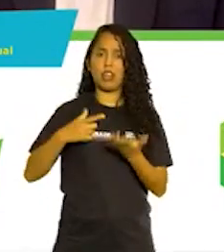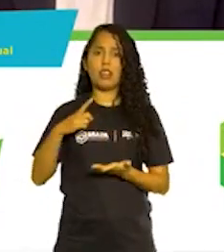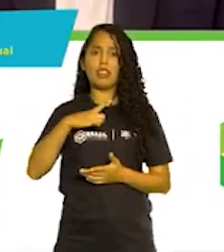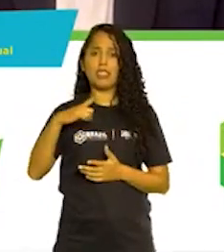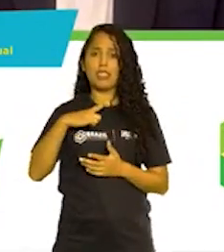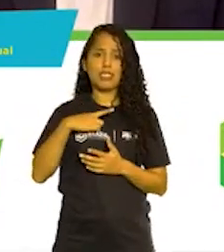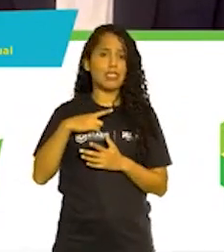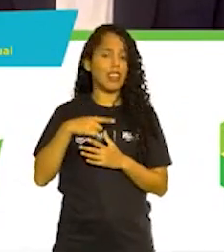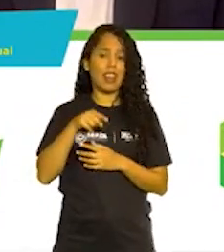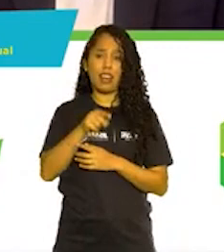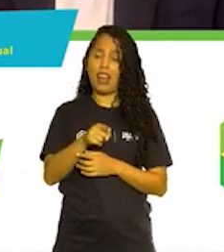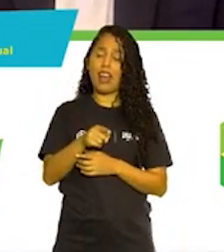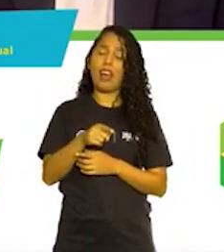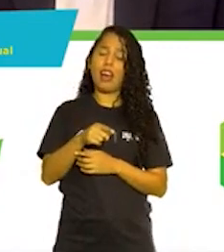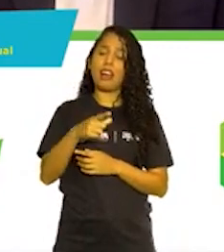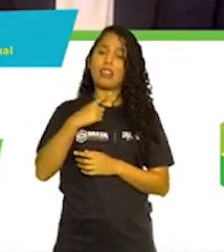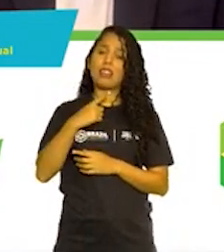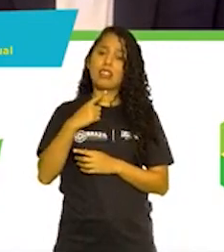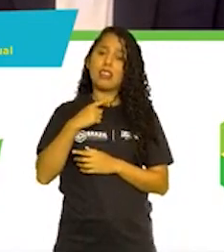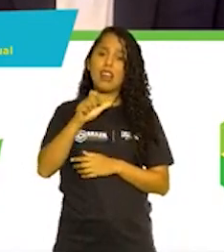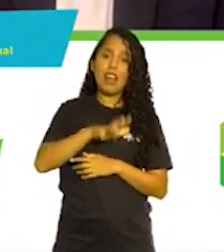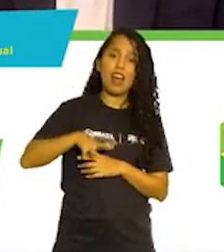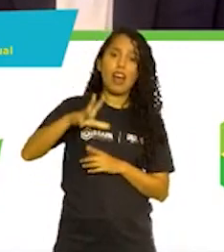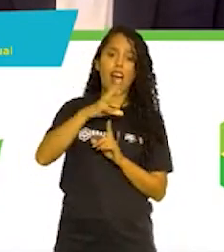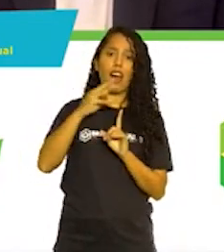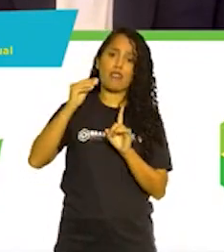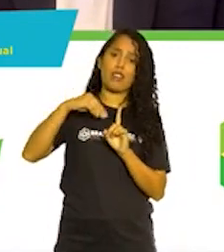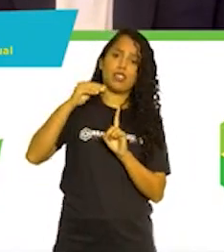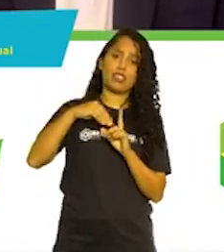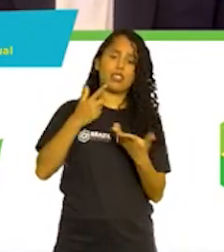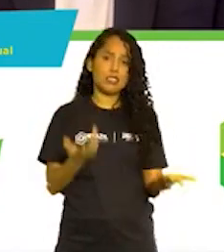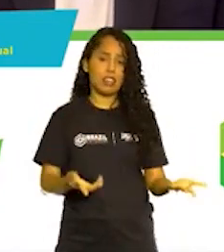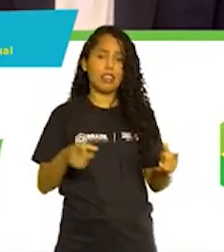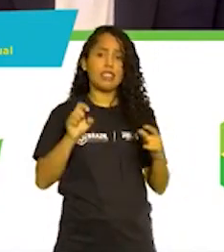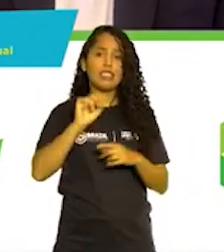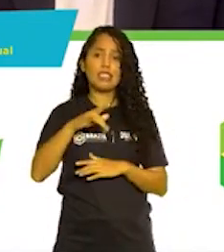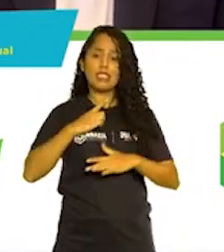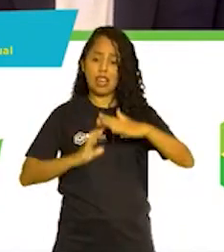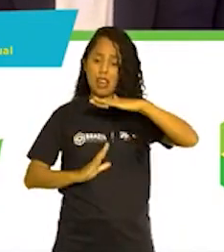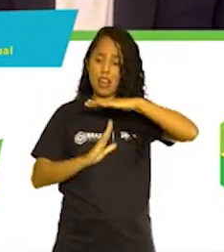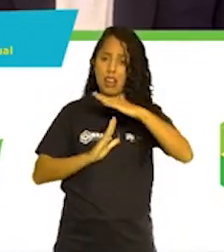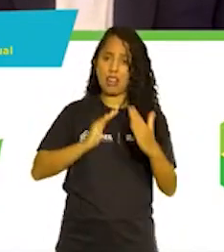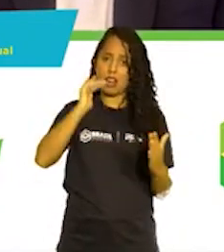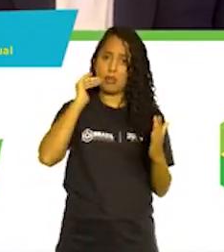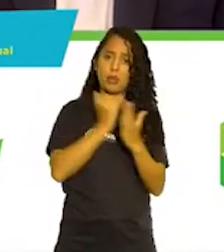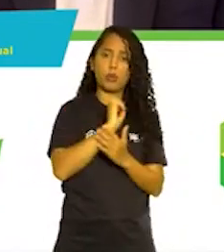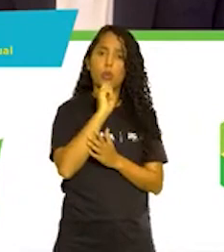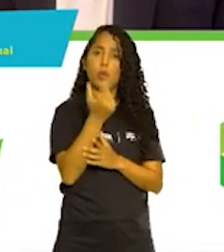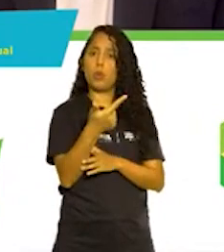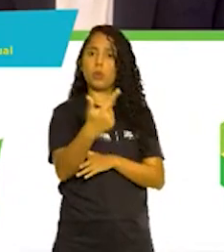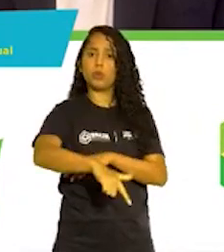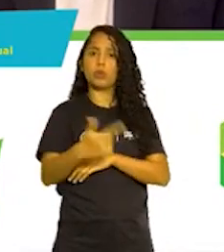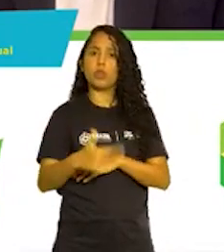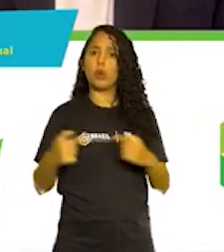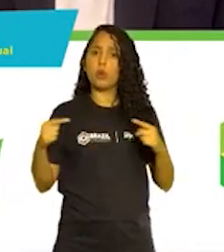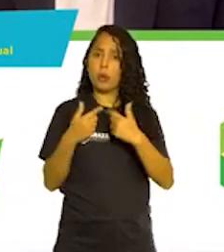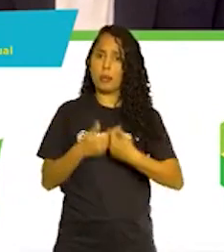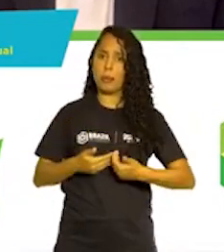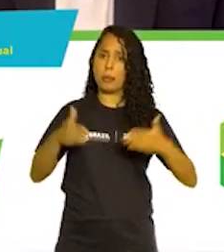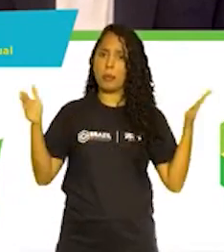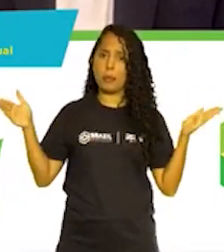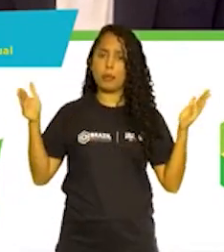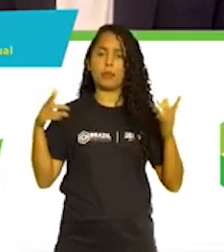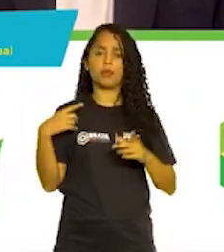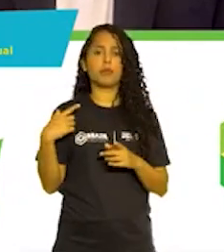ponto final, né? Se o teto está sendo respeitado ou não está sendo respeitado, é um pouco de você abrir a porteira, é um pouco de